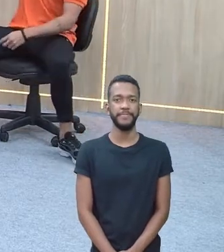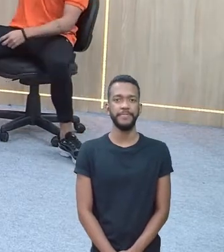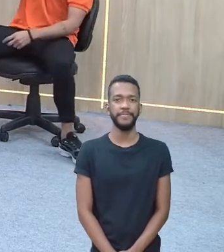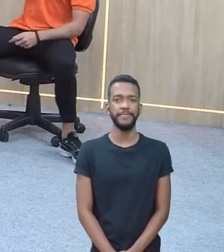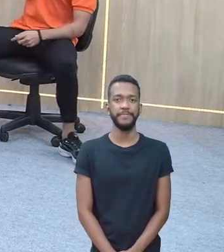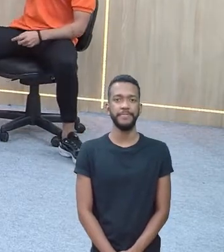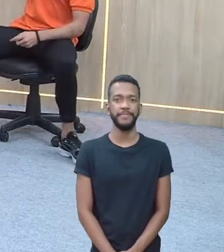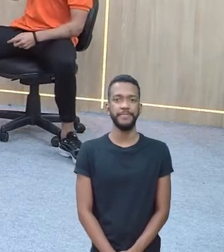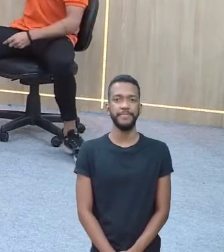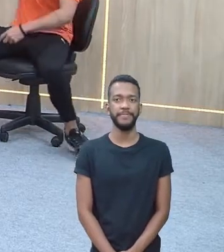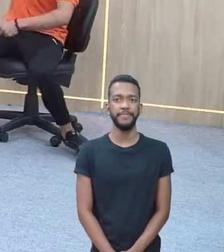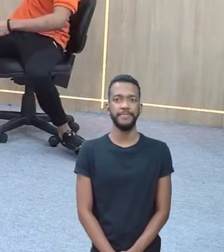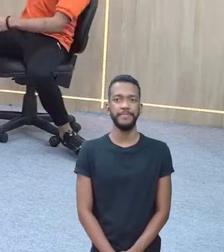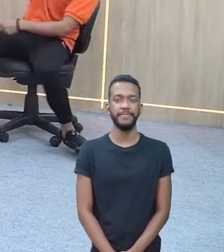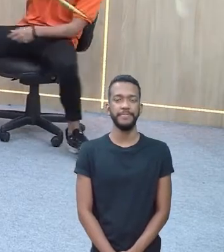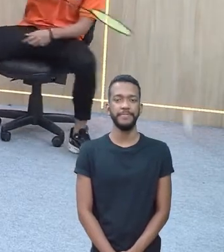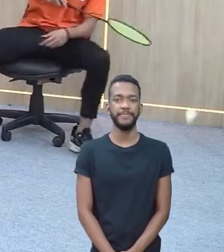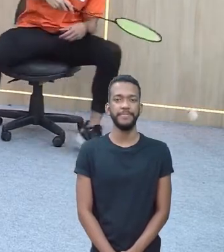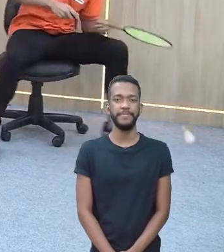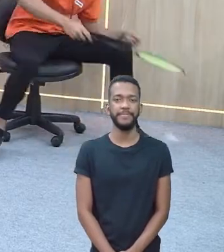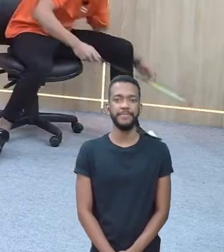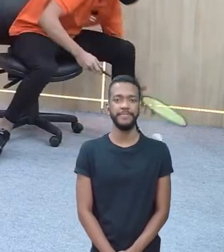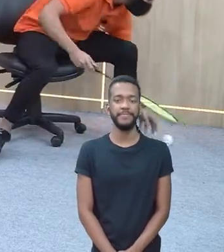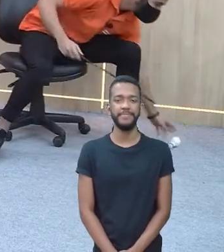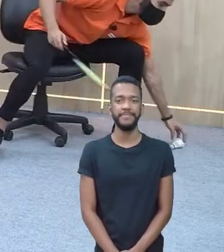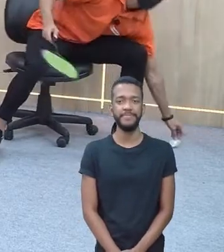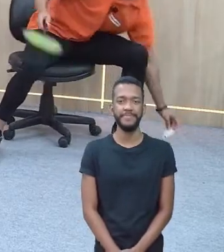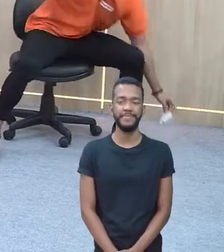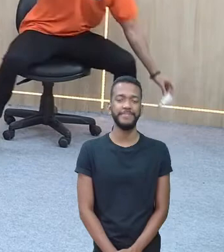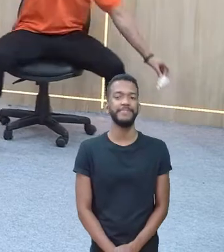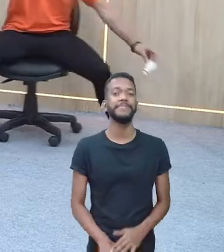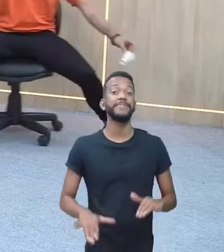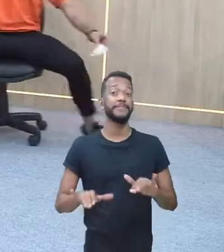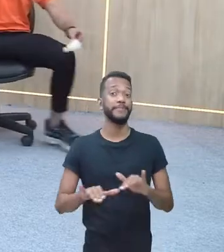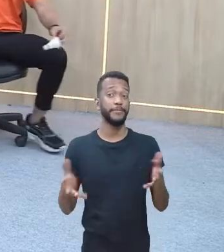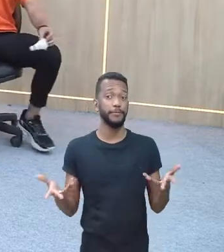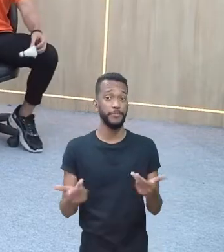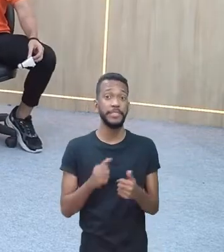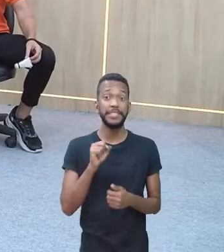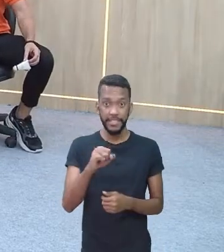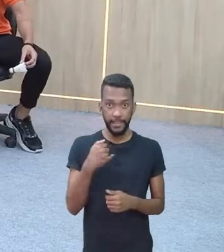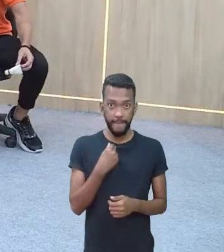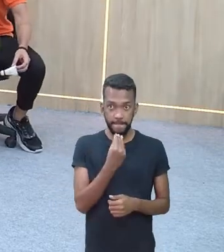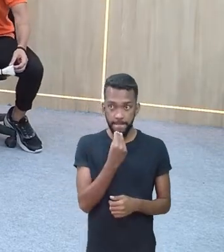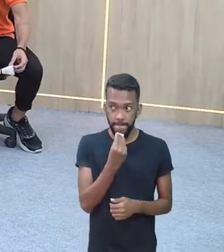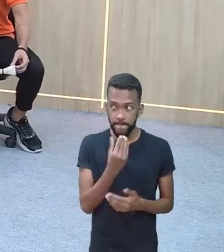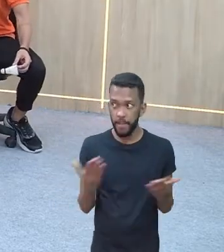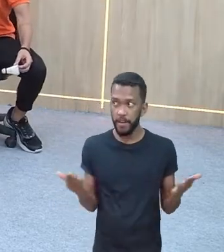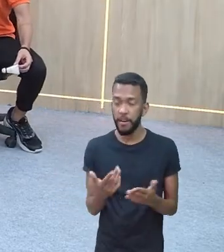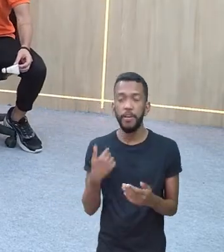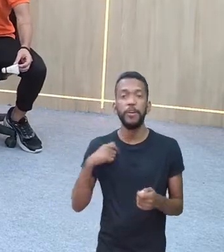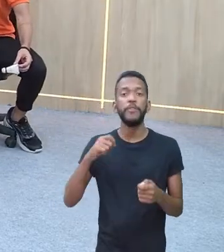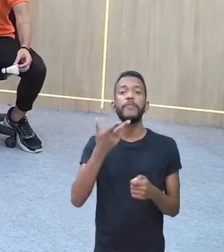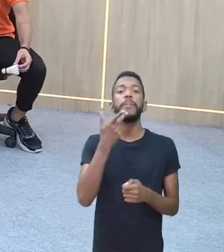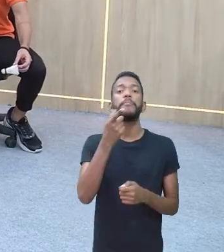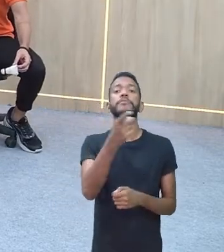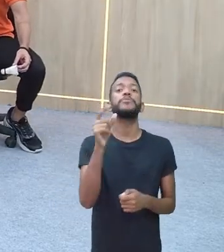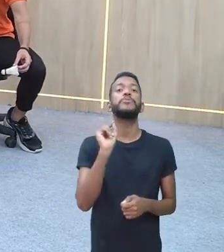Aê, Heleno! Ah! Boa! Lembrando que agora, se fosse uma partida mesmo, o que foi que eu falei pra